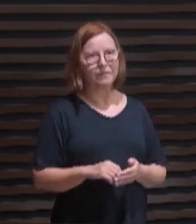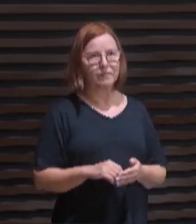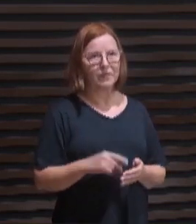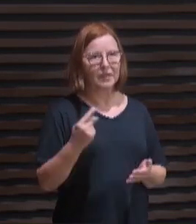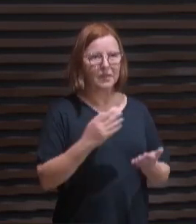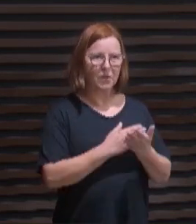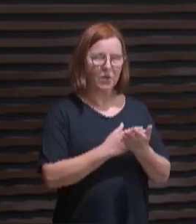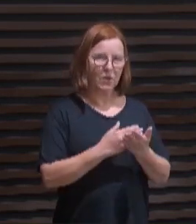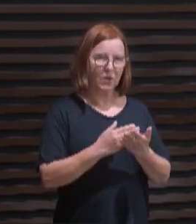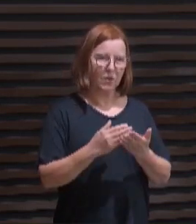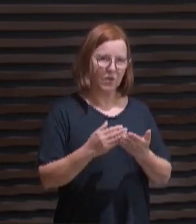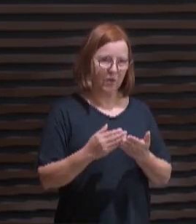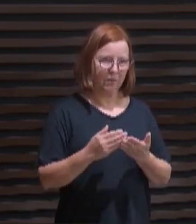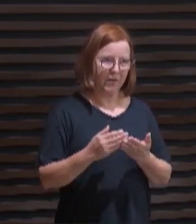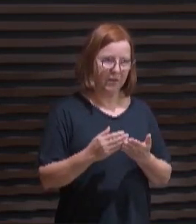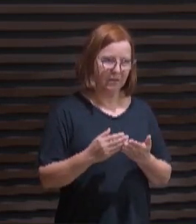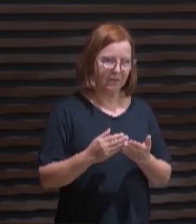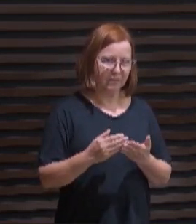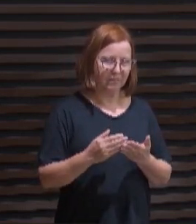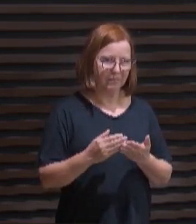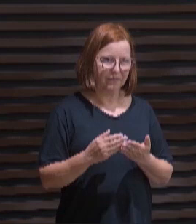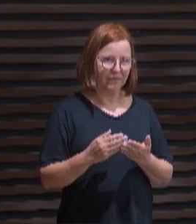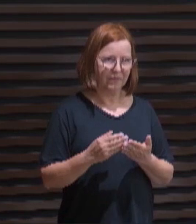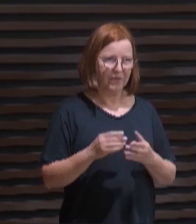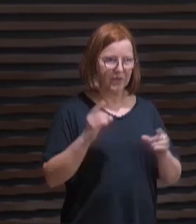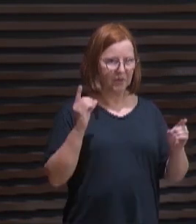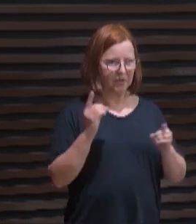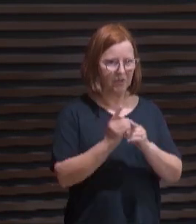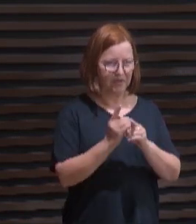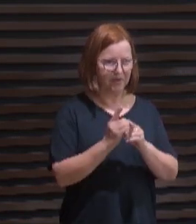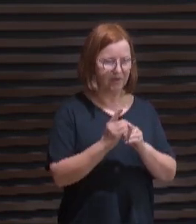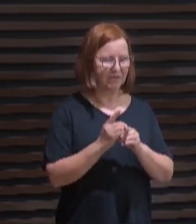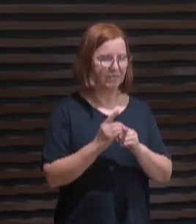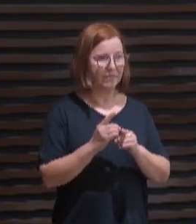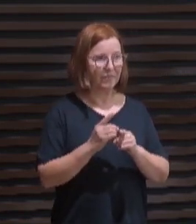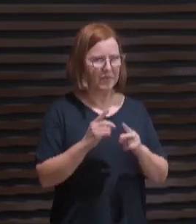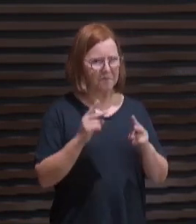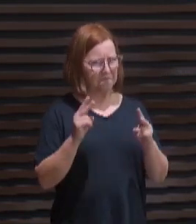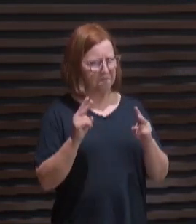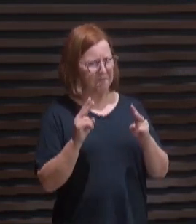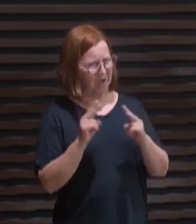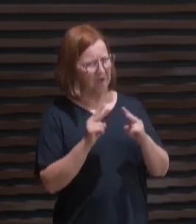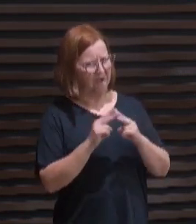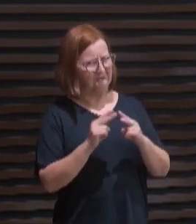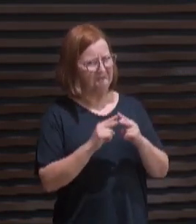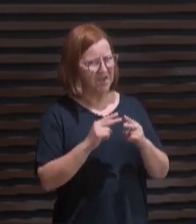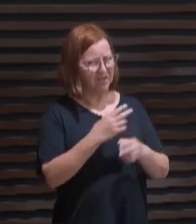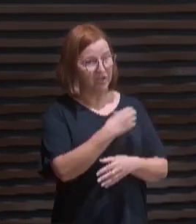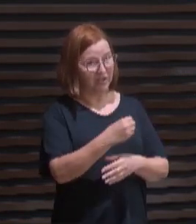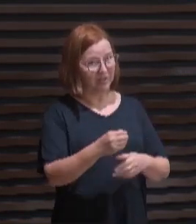encontrada numa análise simplista de conflito de gerações. Suas raízes se aprofundam na história do